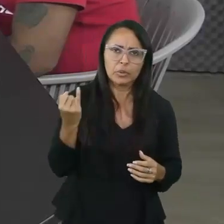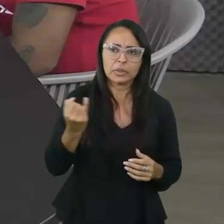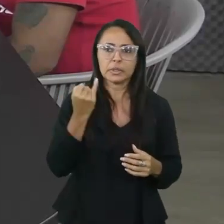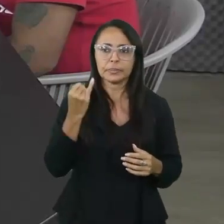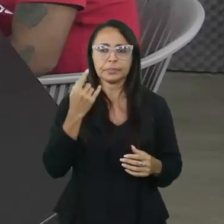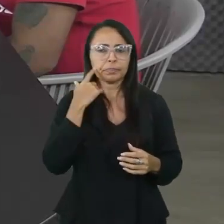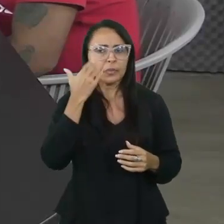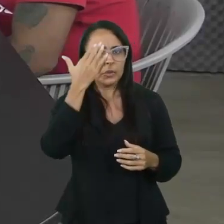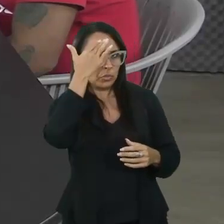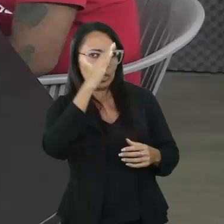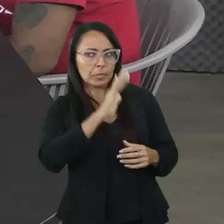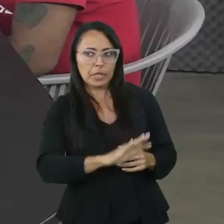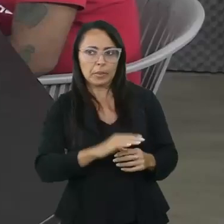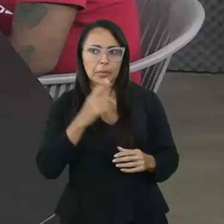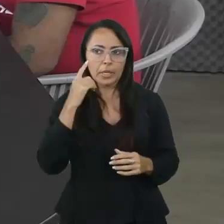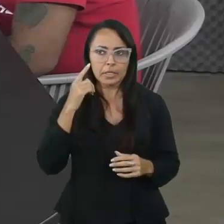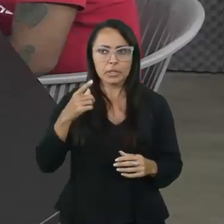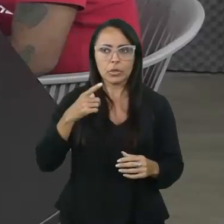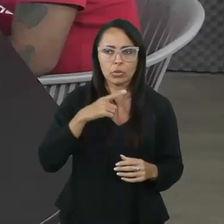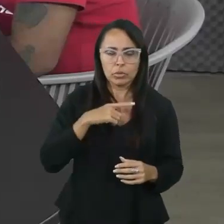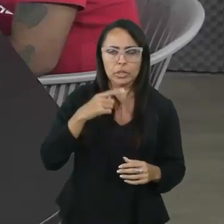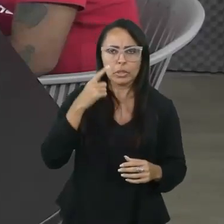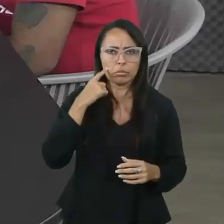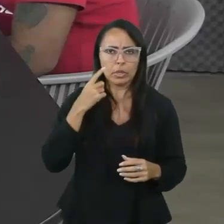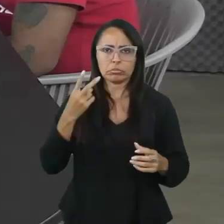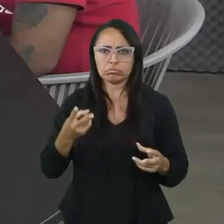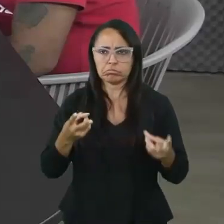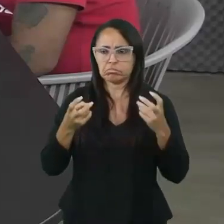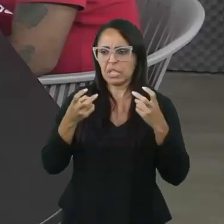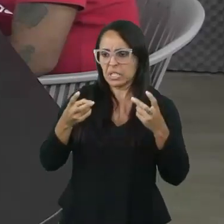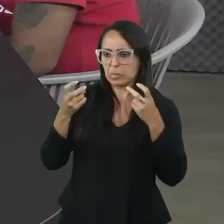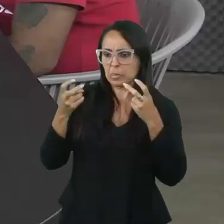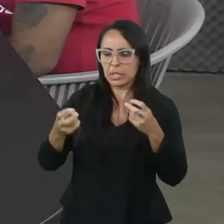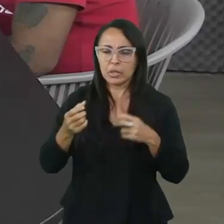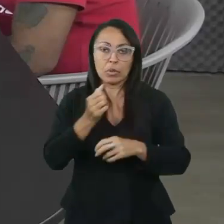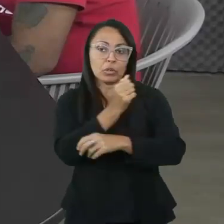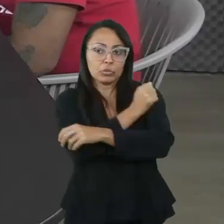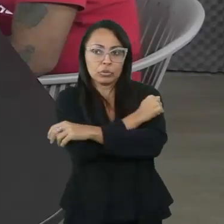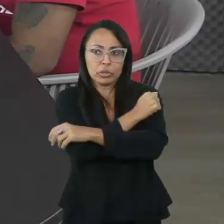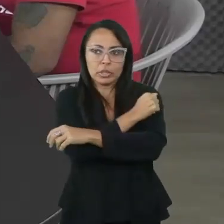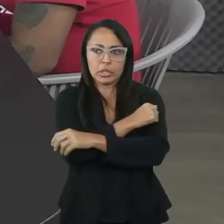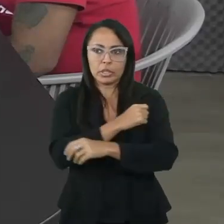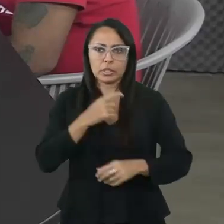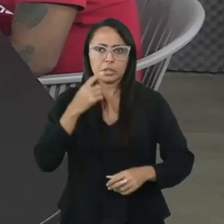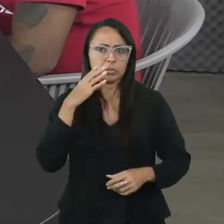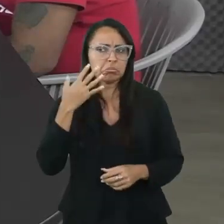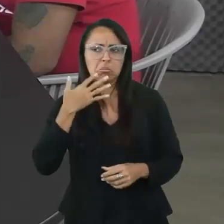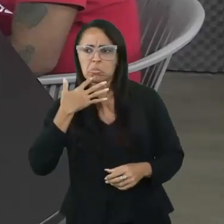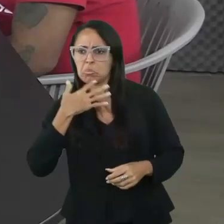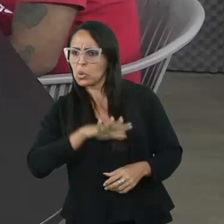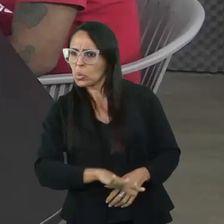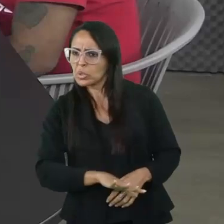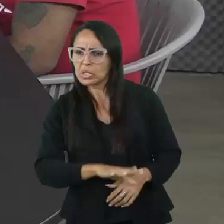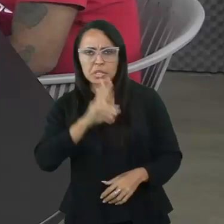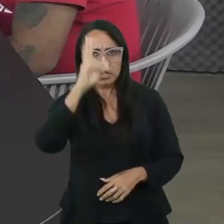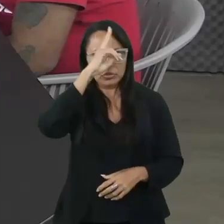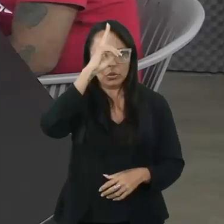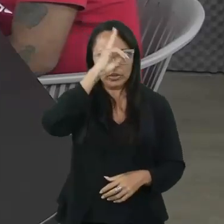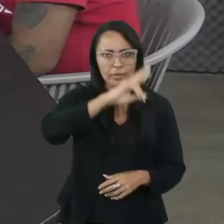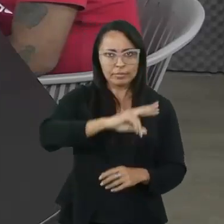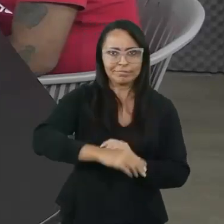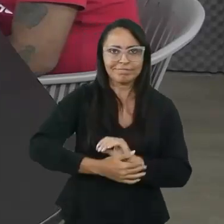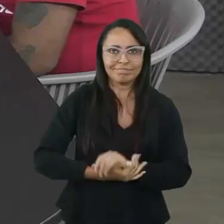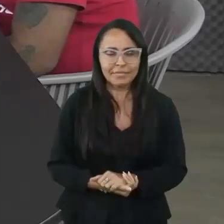não sabia dessas coisas, mas eu tinha umas pistas. E eu percebi que os estudantes, tal como eu, desconheciam toda essa história. Então, a proposta